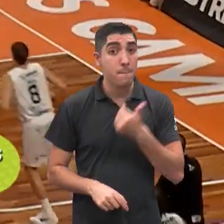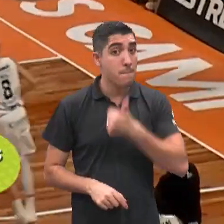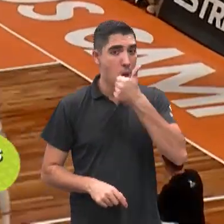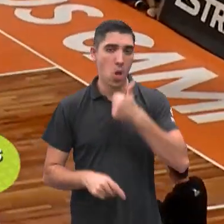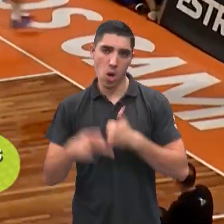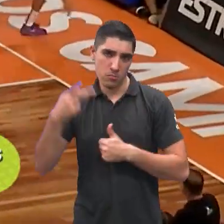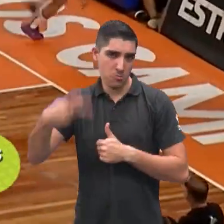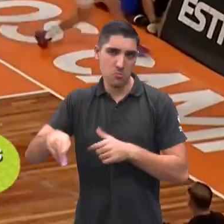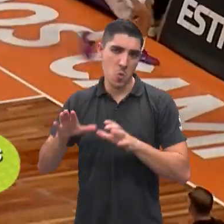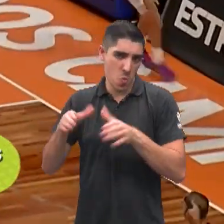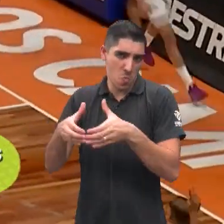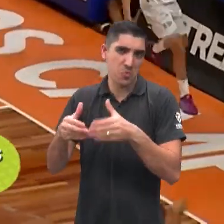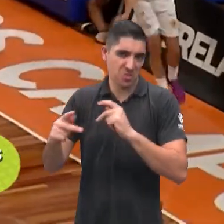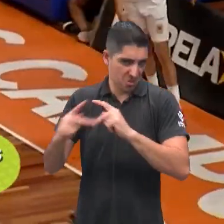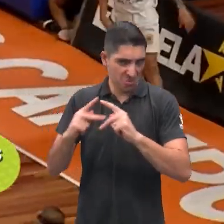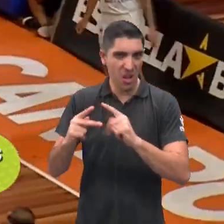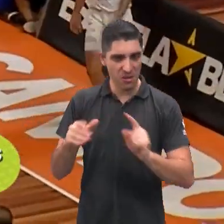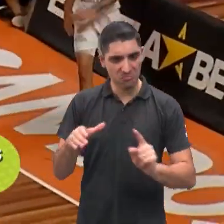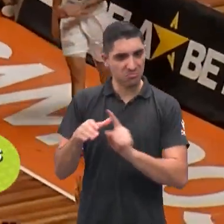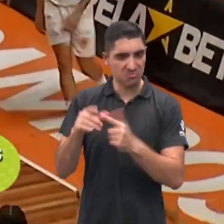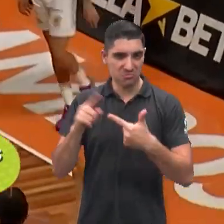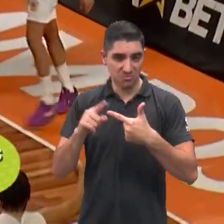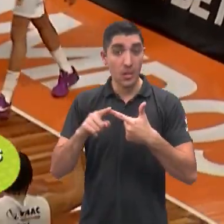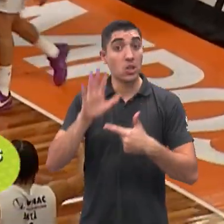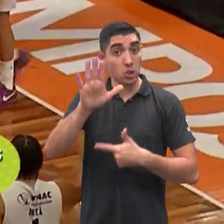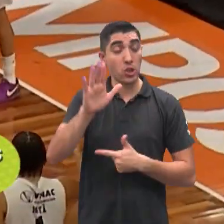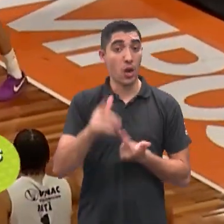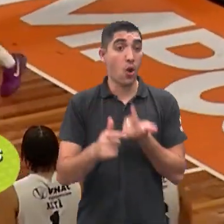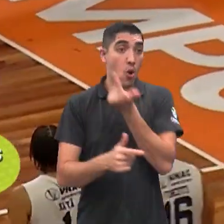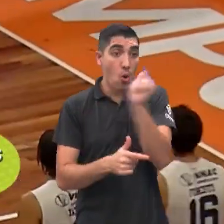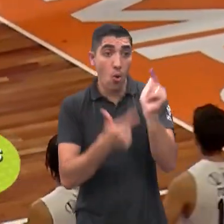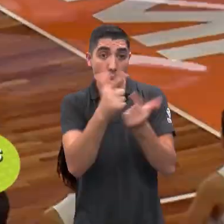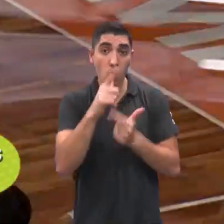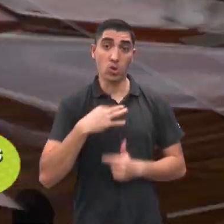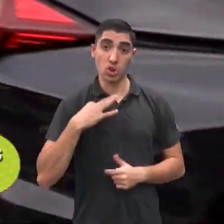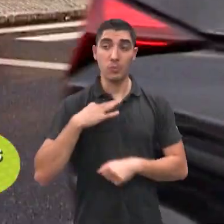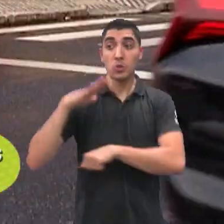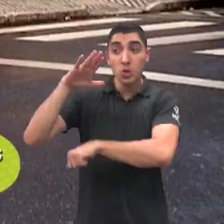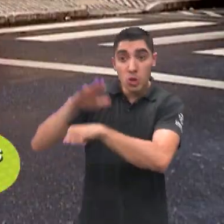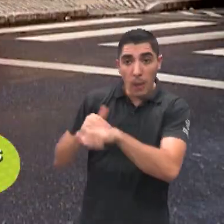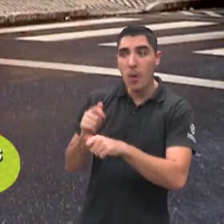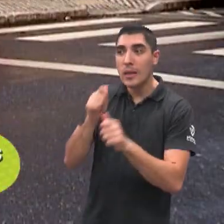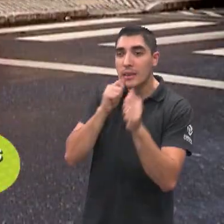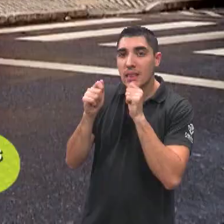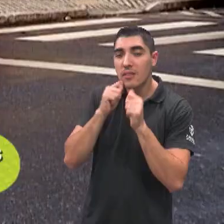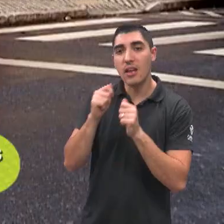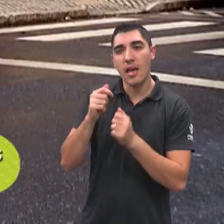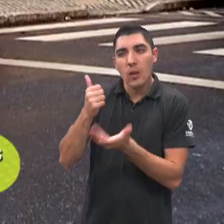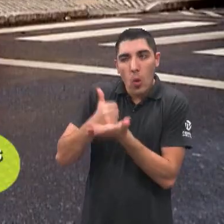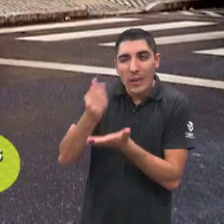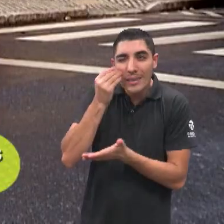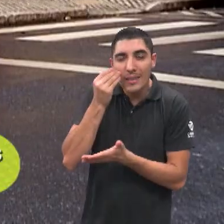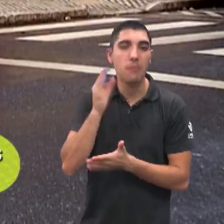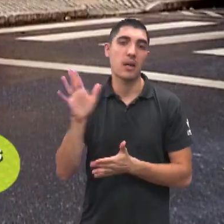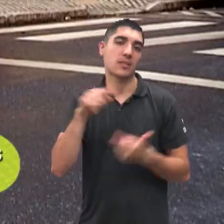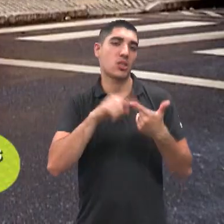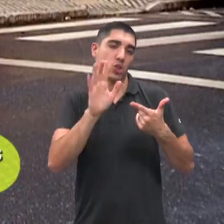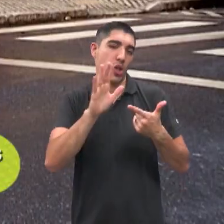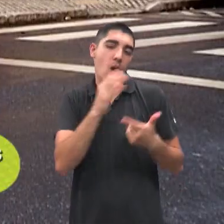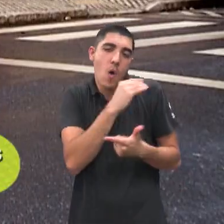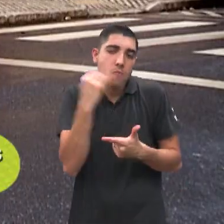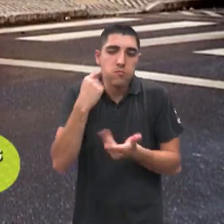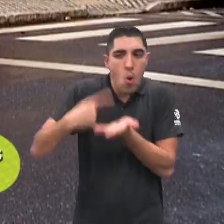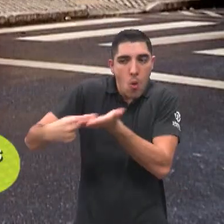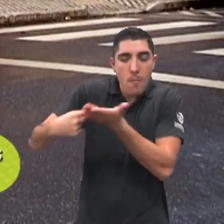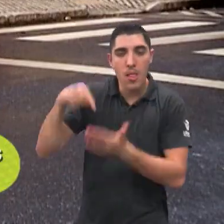pelo próprio treinador, ele teve propostas de outros times, mas tem conversas e negociações encaminhadas para